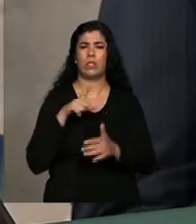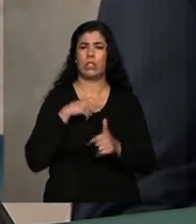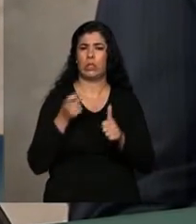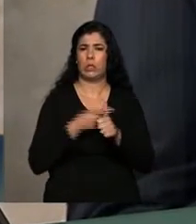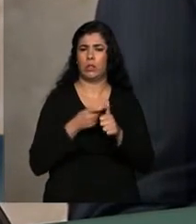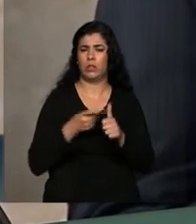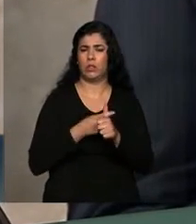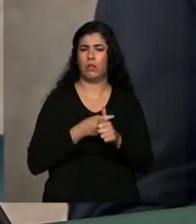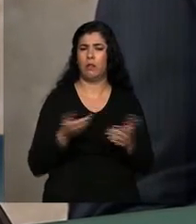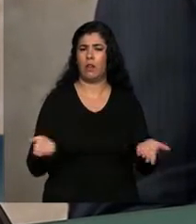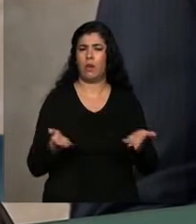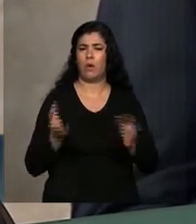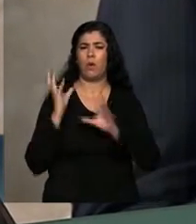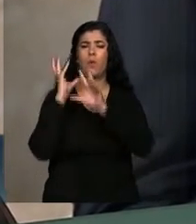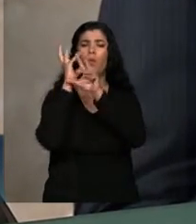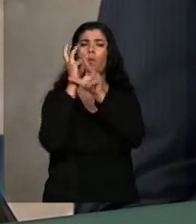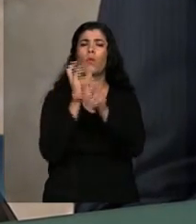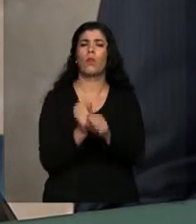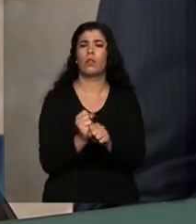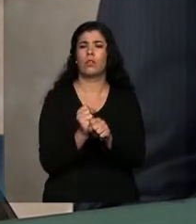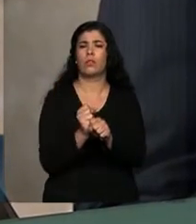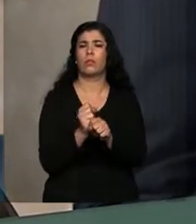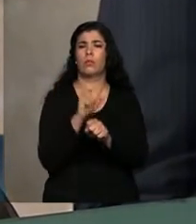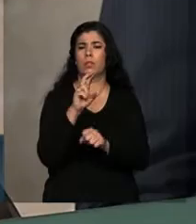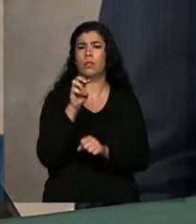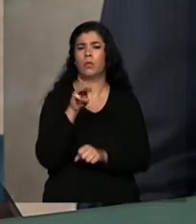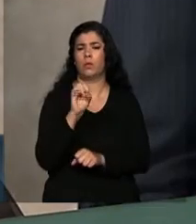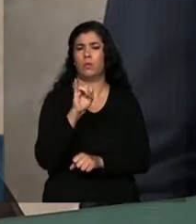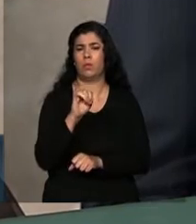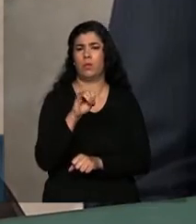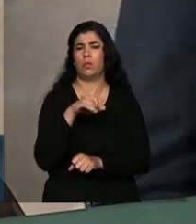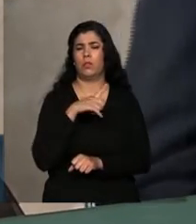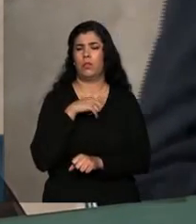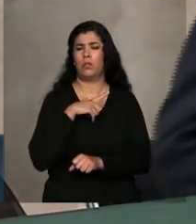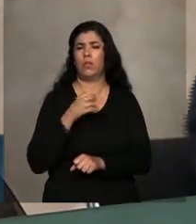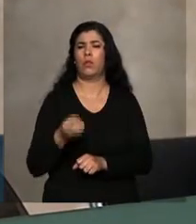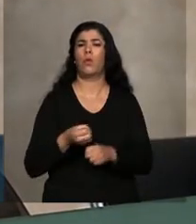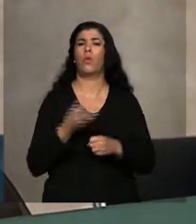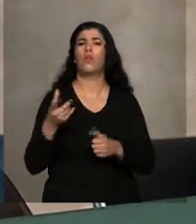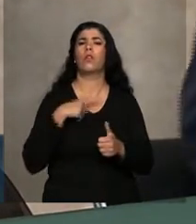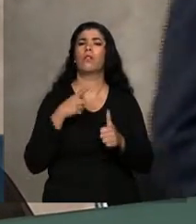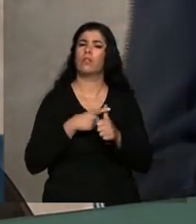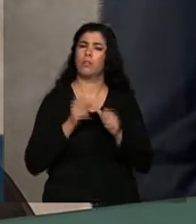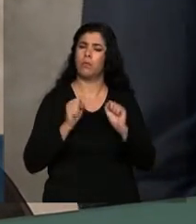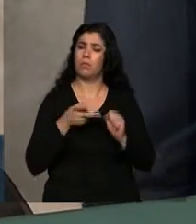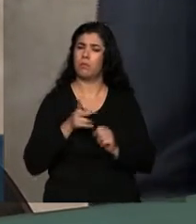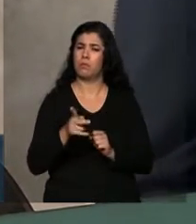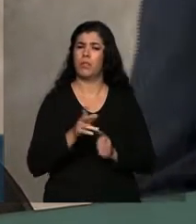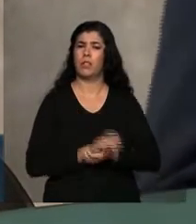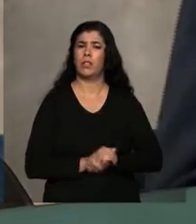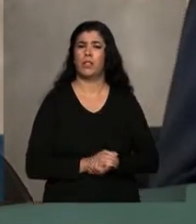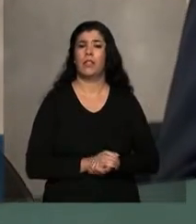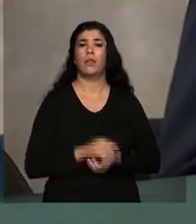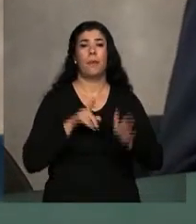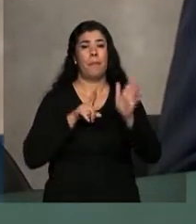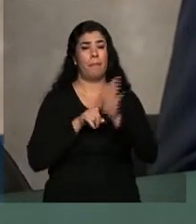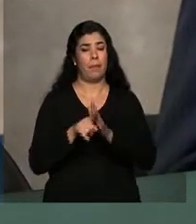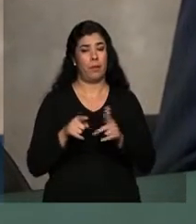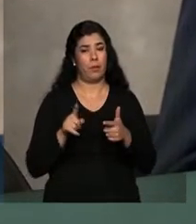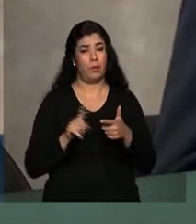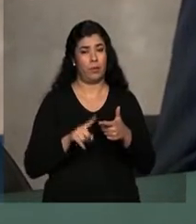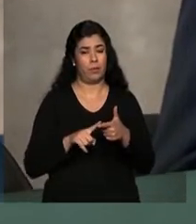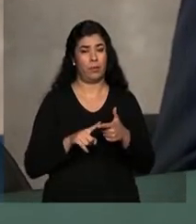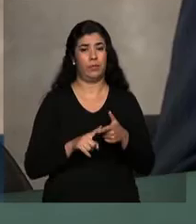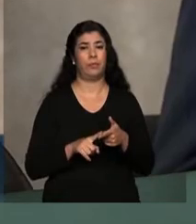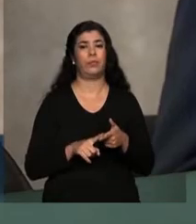quantos estão inadimplentes? E o senhor quer responder ou posso fazer outra pergunta? O senhor responde as duas. Tá bom. Outra pergunta é, quando